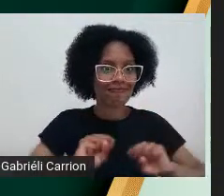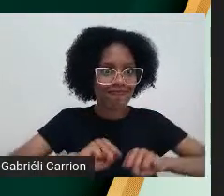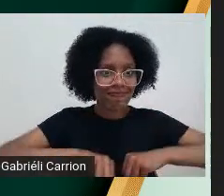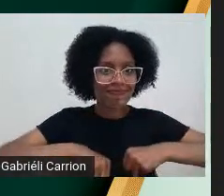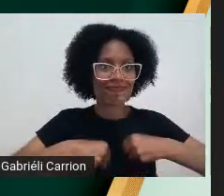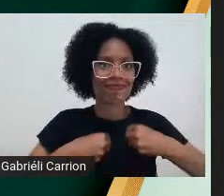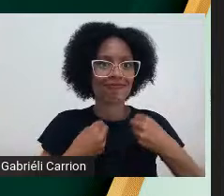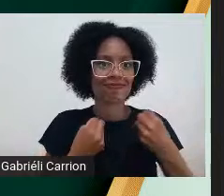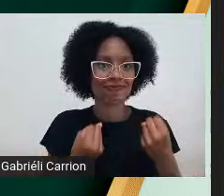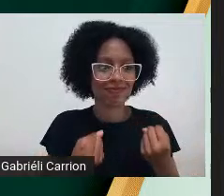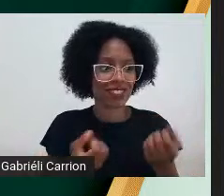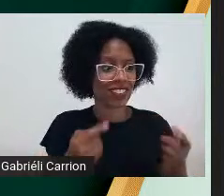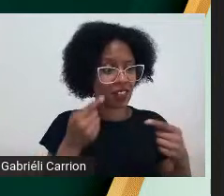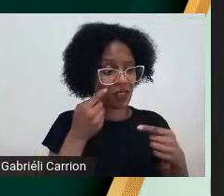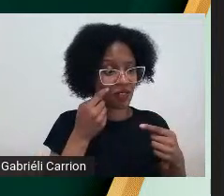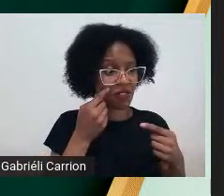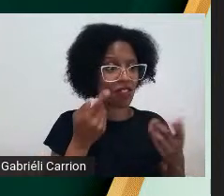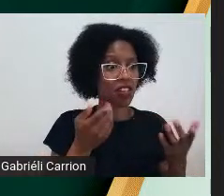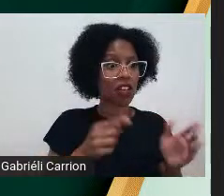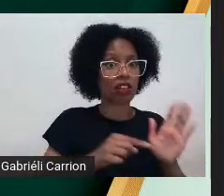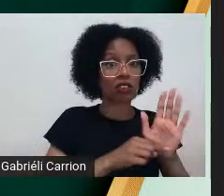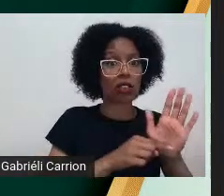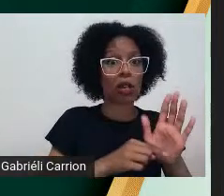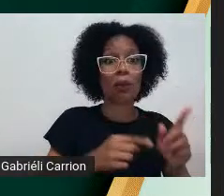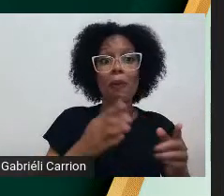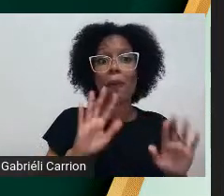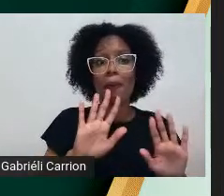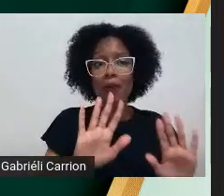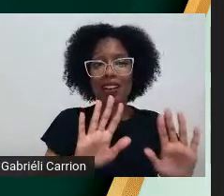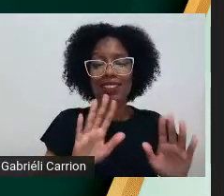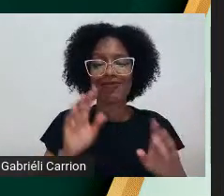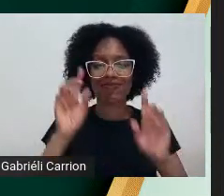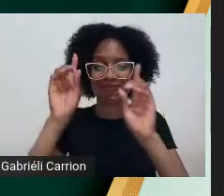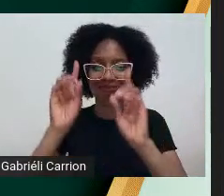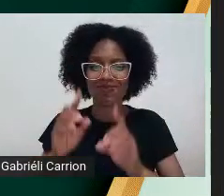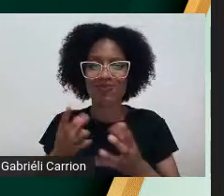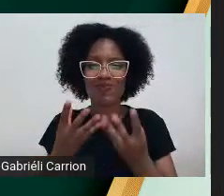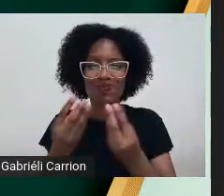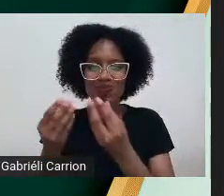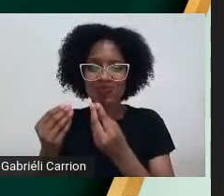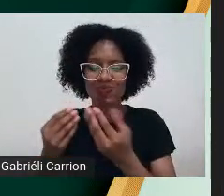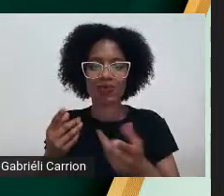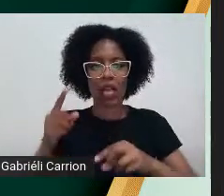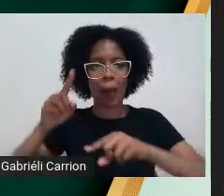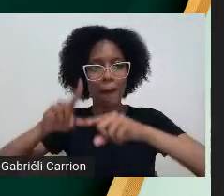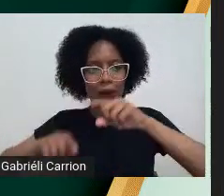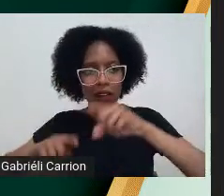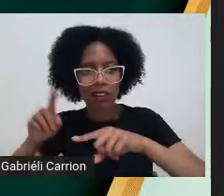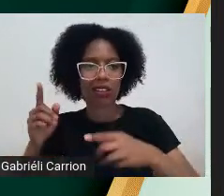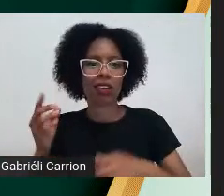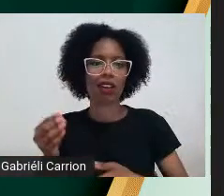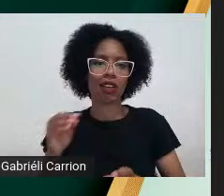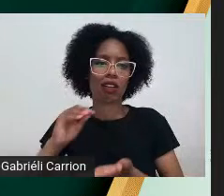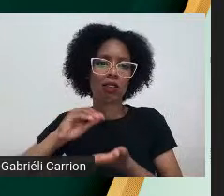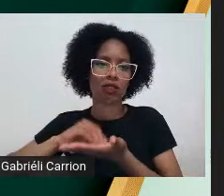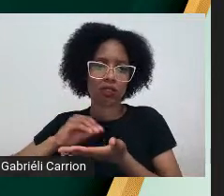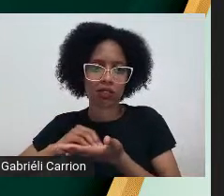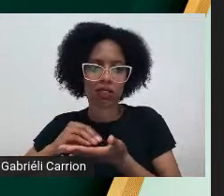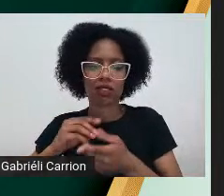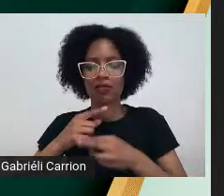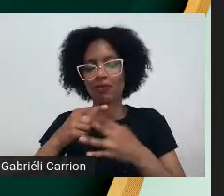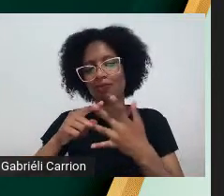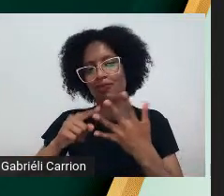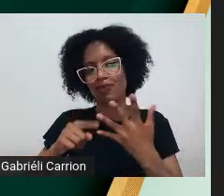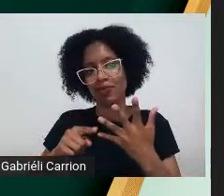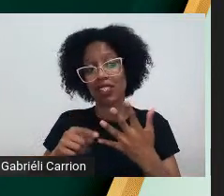a deficiência que nos falta do ponto de vista material, superando isso pelo ponto de vista pessoal. Então,